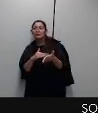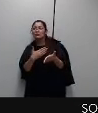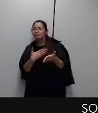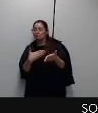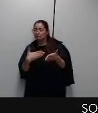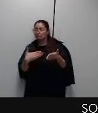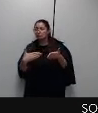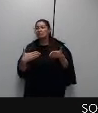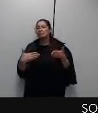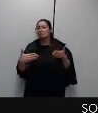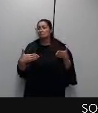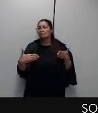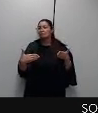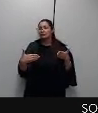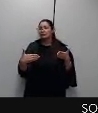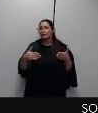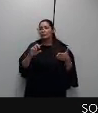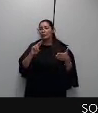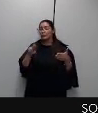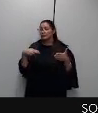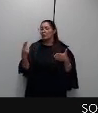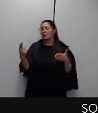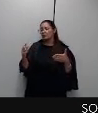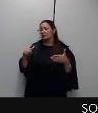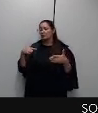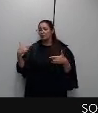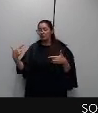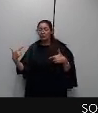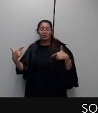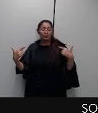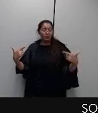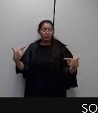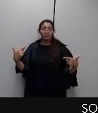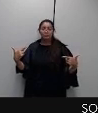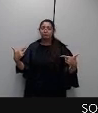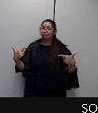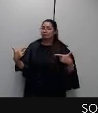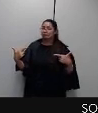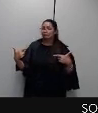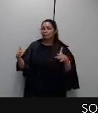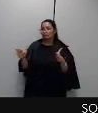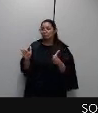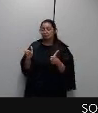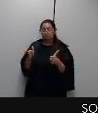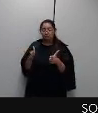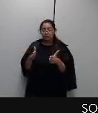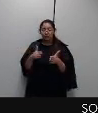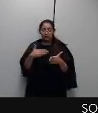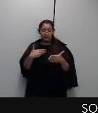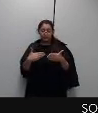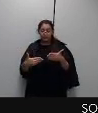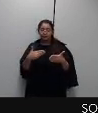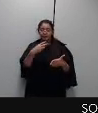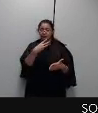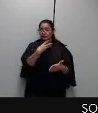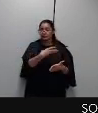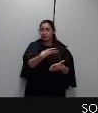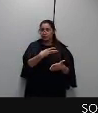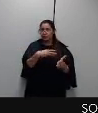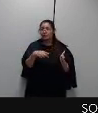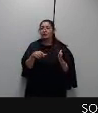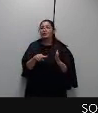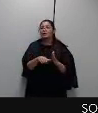utilização da outra Busca nós peça delimitação passo ao inciso 3 moldura